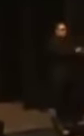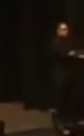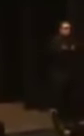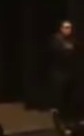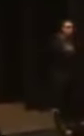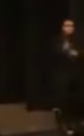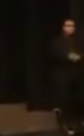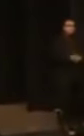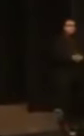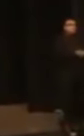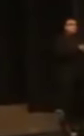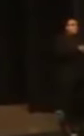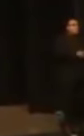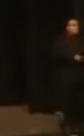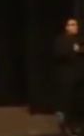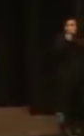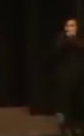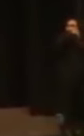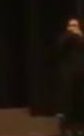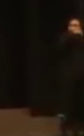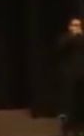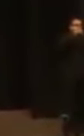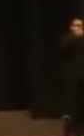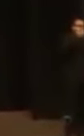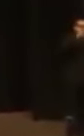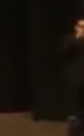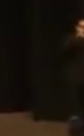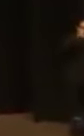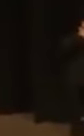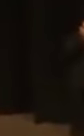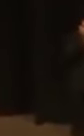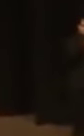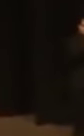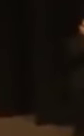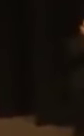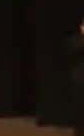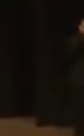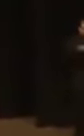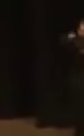parou Mussolini no tempo certo? E fiquei pensando,